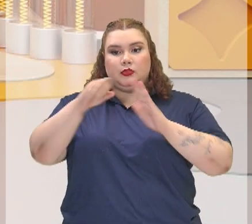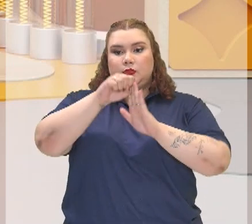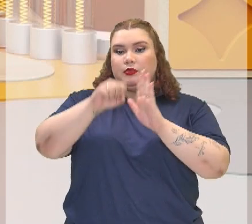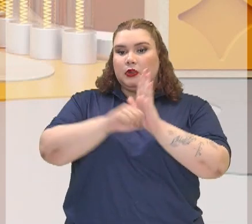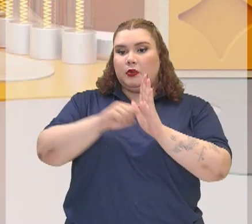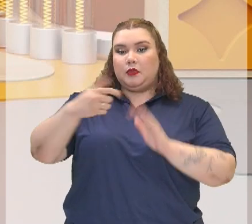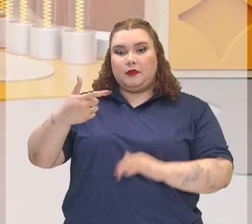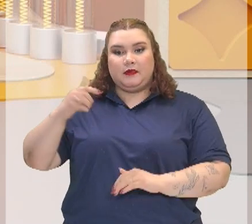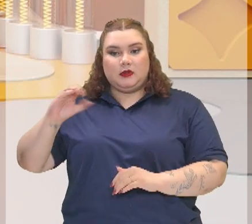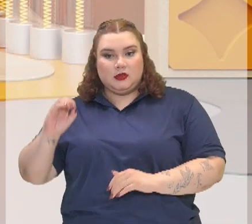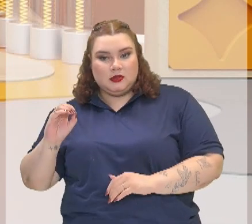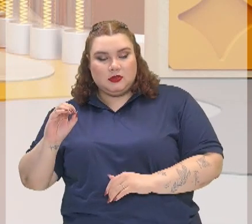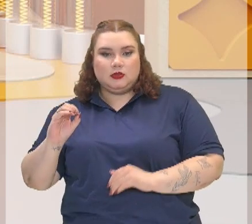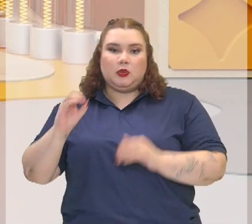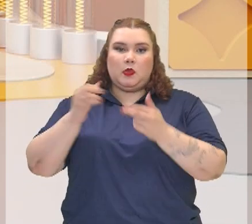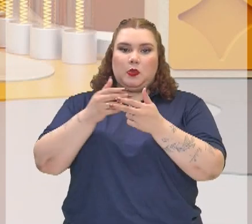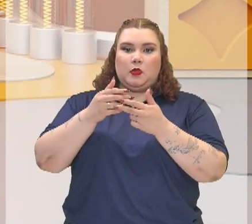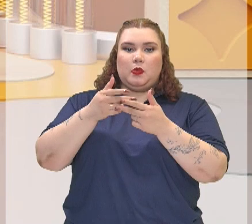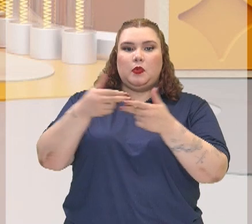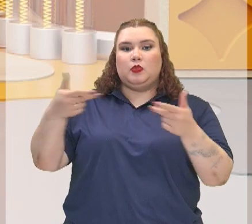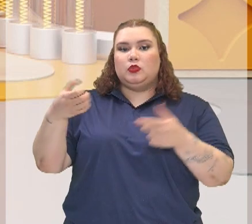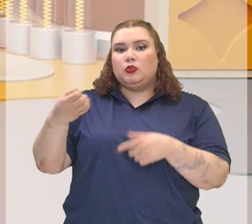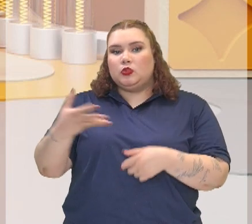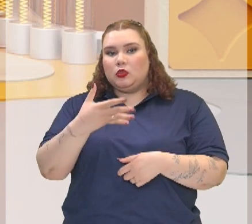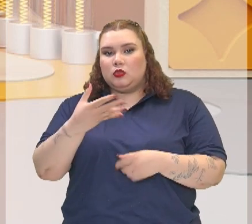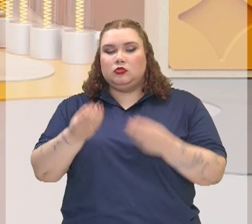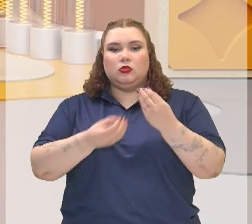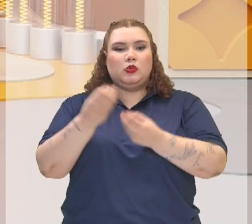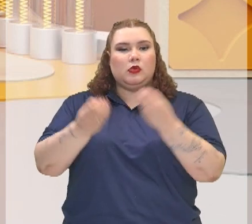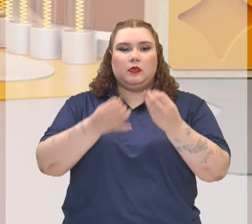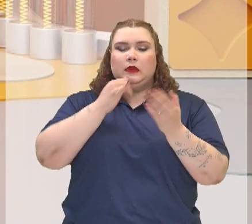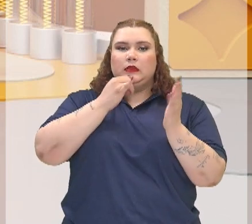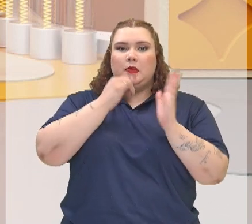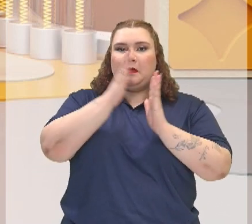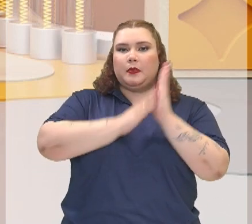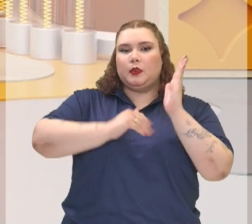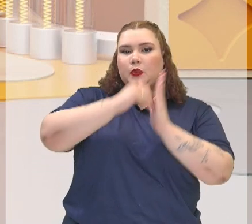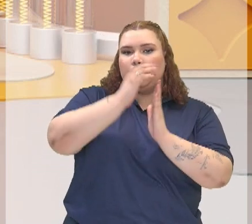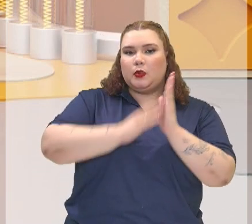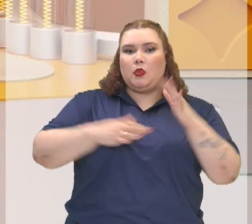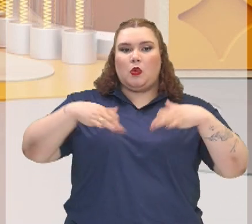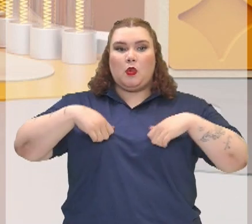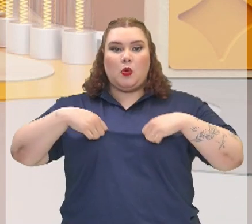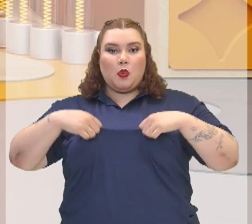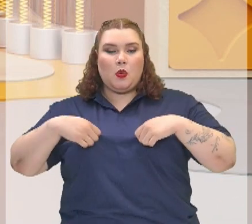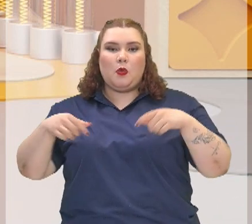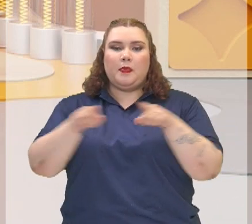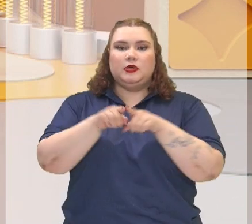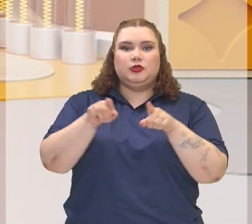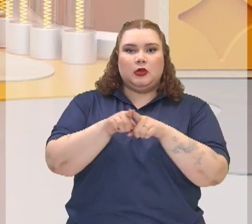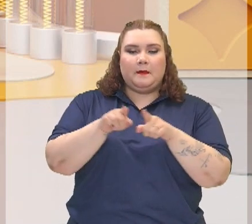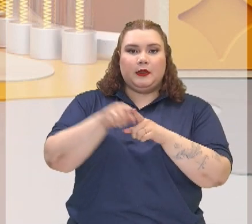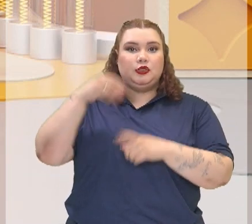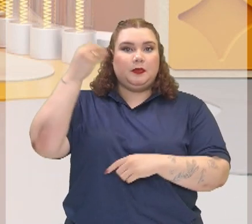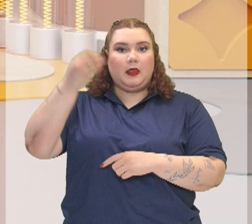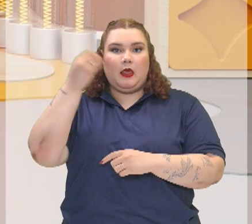XX, coisas novas como pinturas, roupas e relatos de viagem também